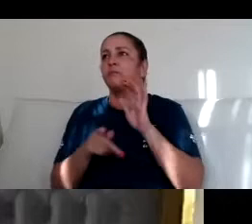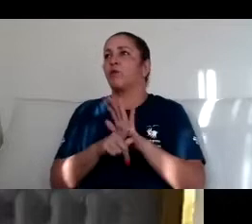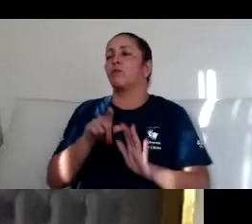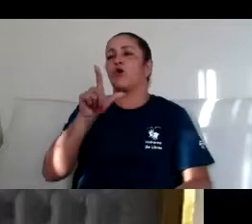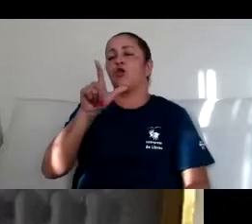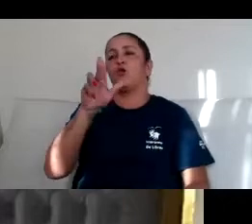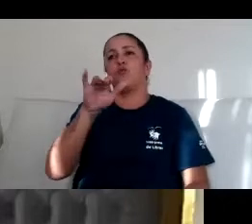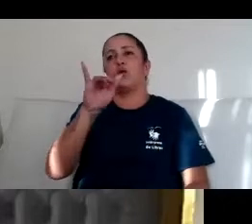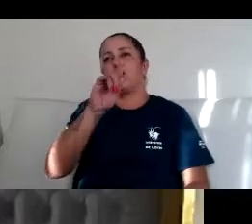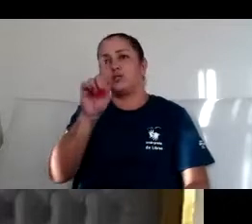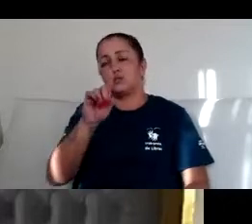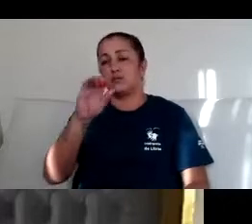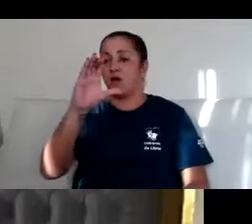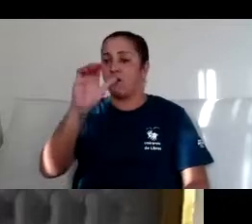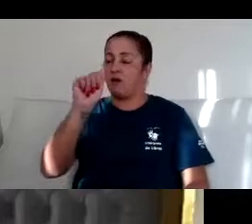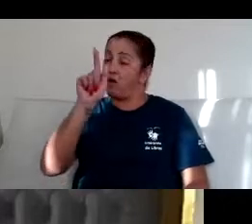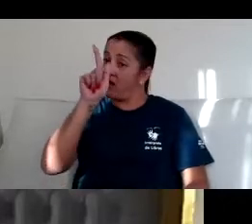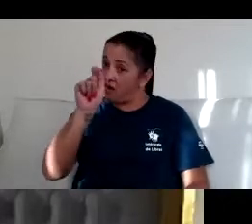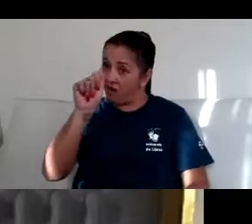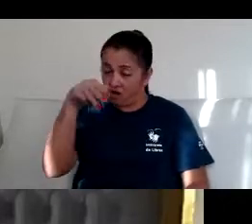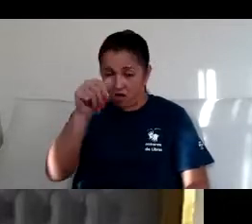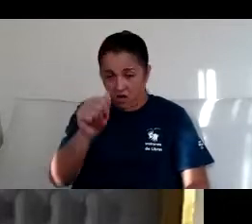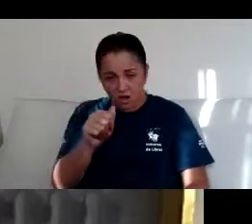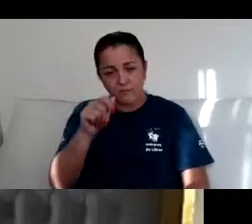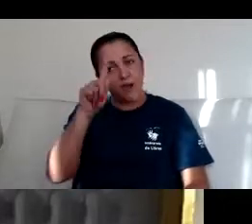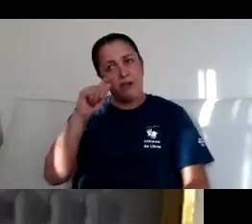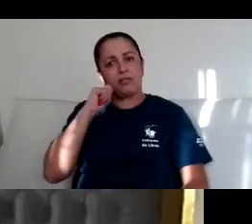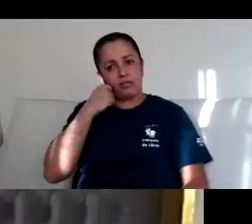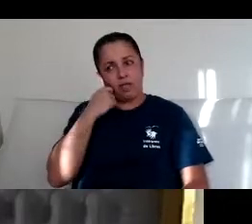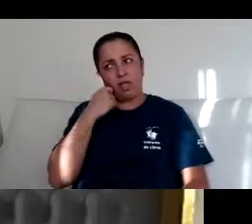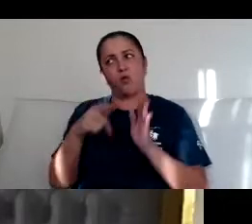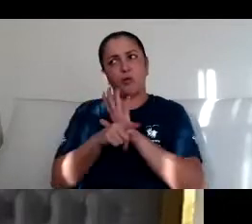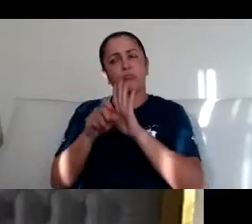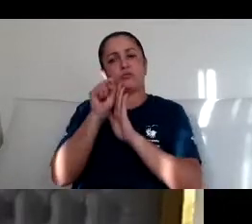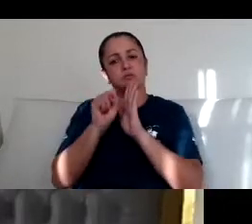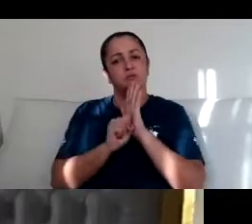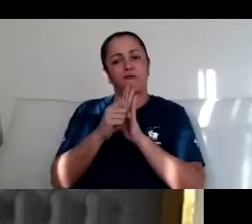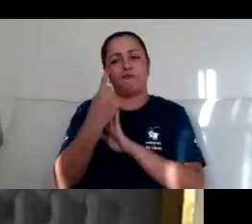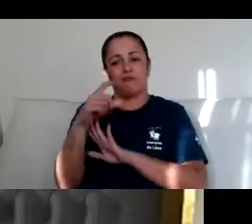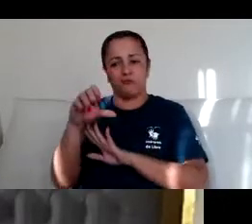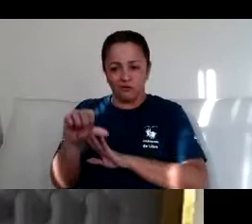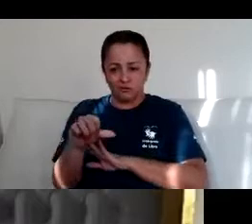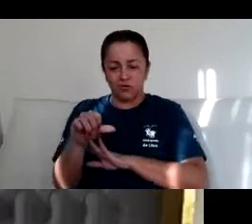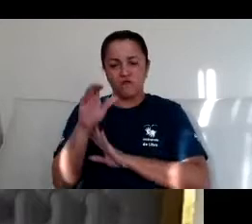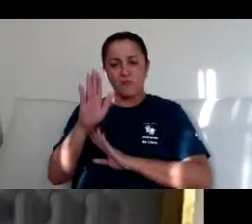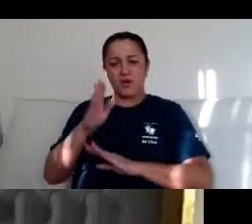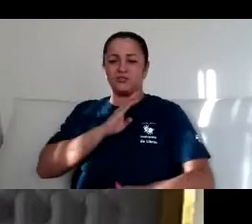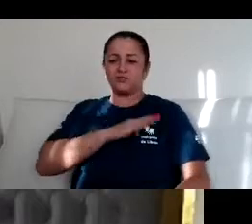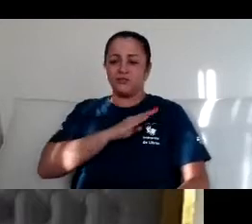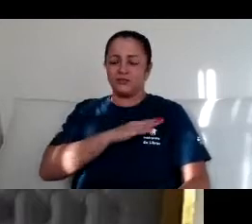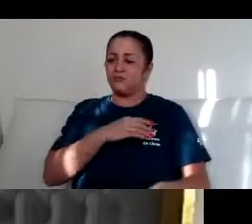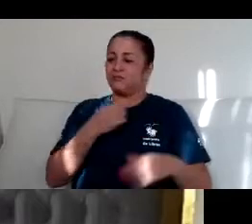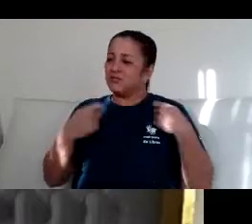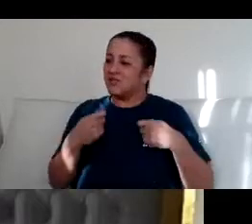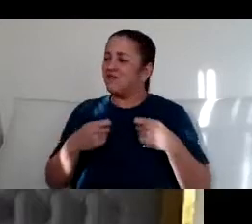homem negro, escritor e abolicionista do século XIX. Mas o nosso coração ainda pedia uma